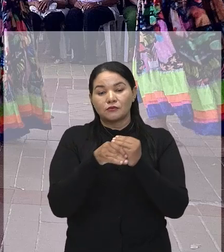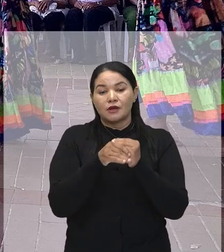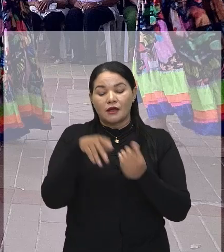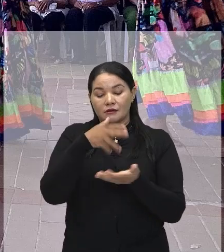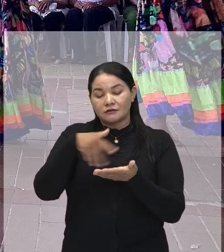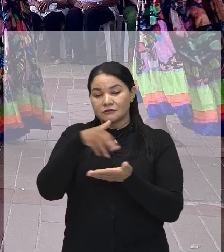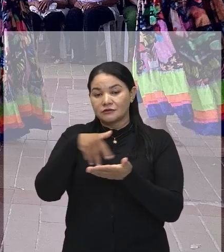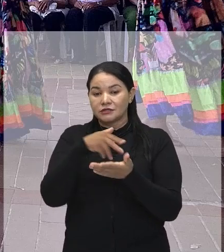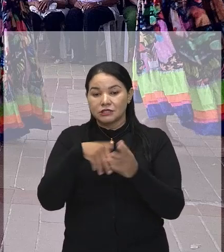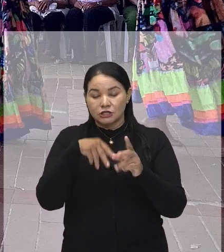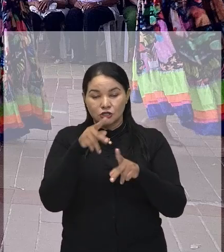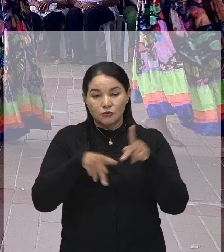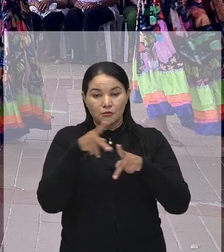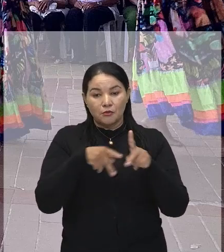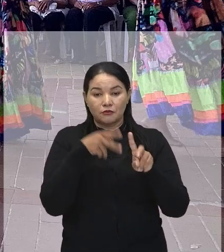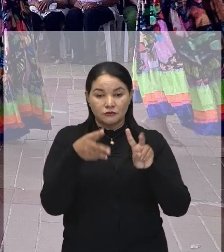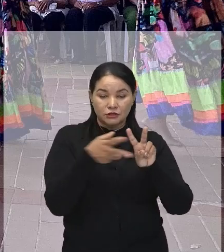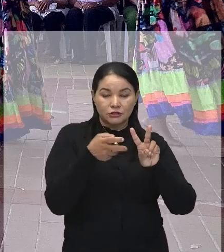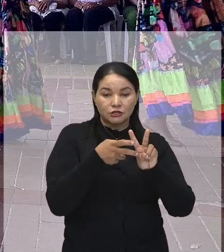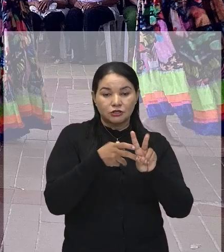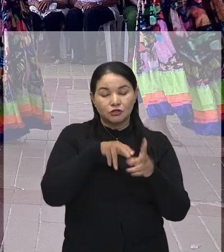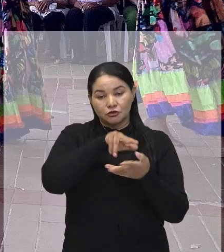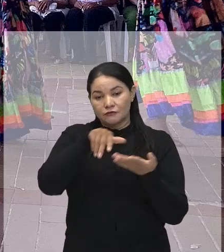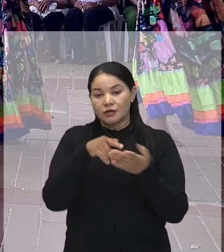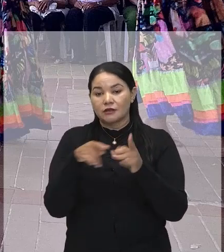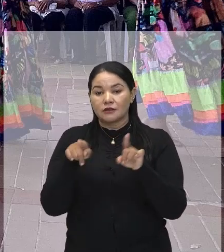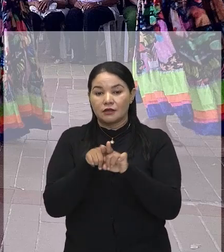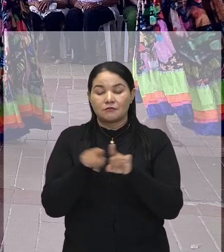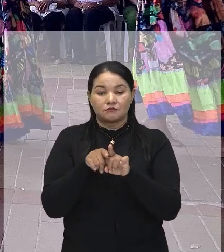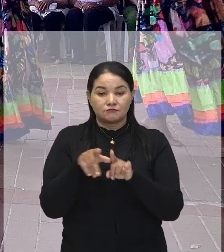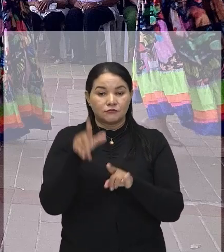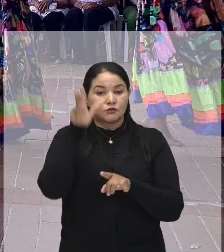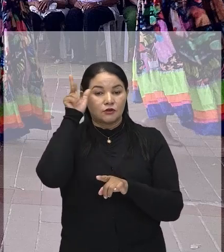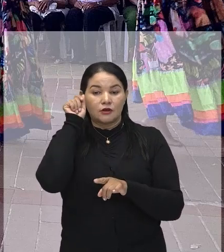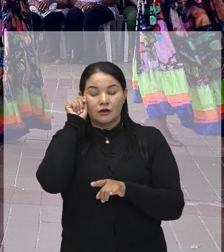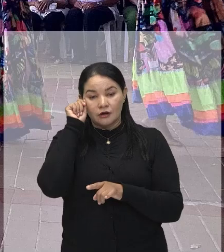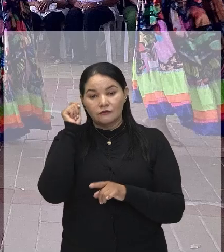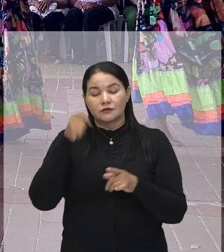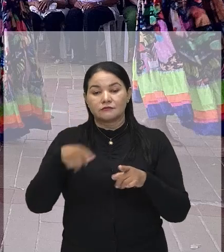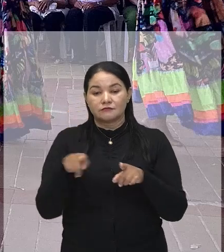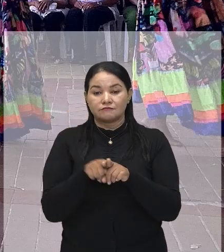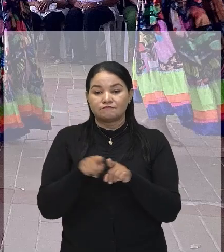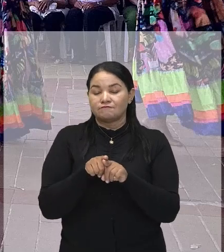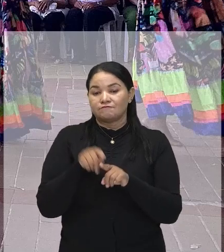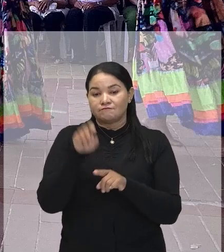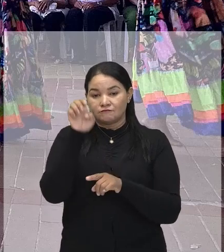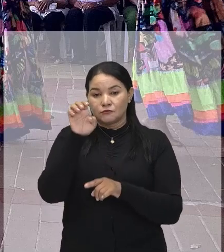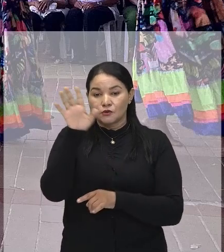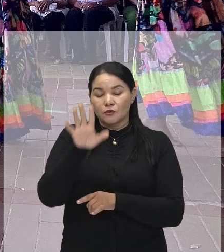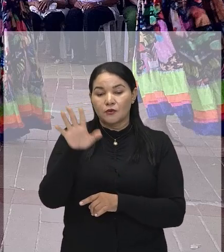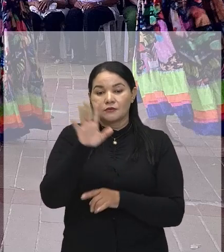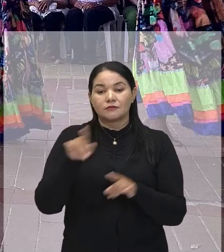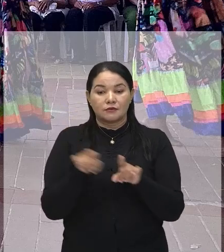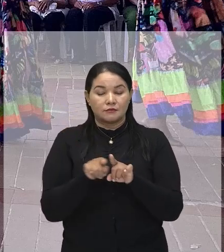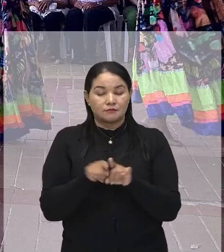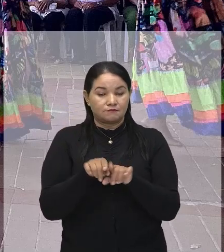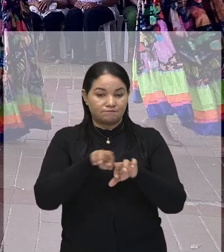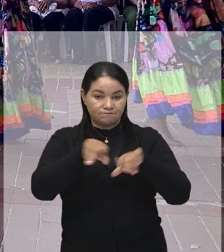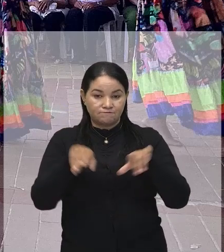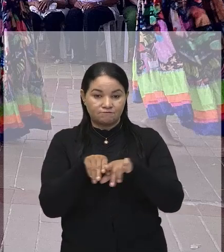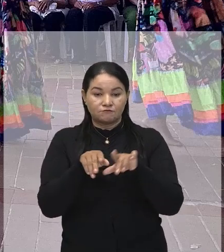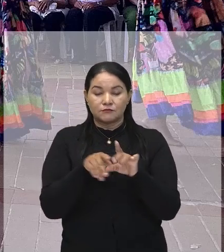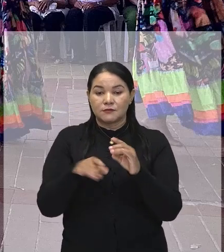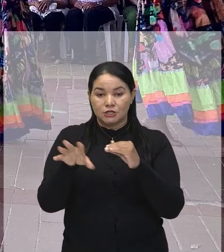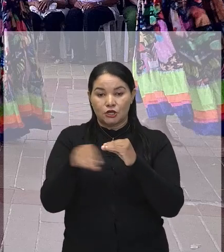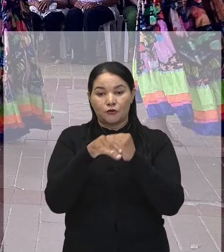com elementos ritmos europeus e africanos, além do culto aos santos cristãos. O